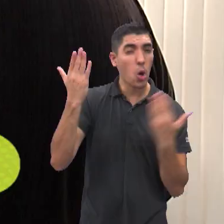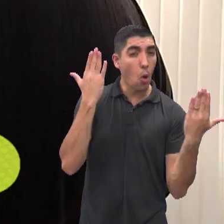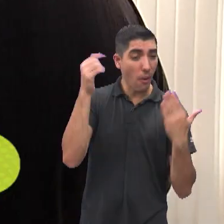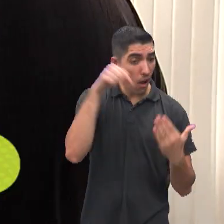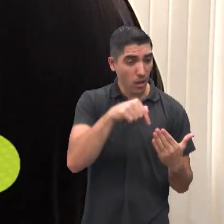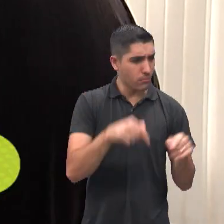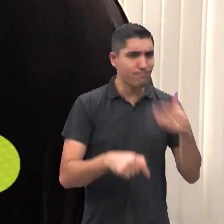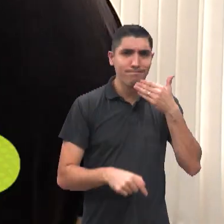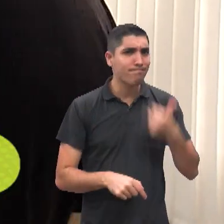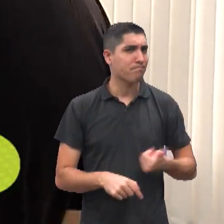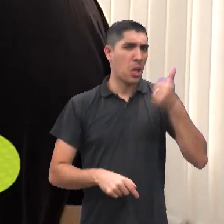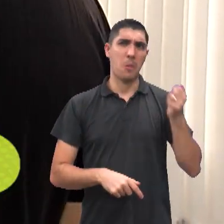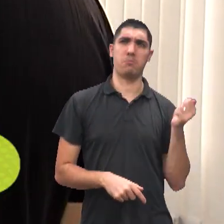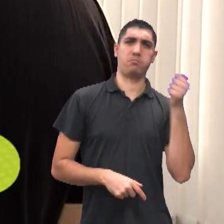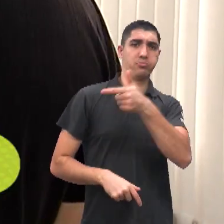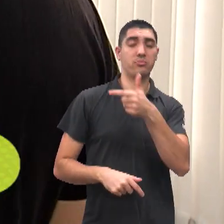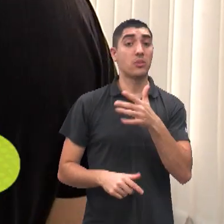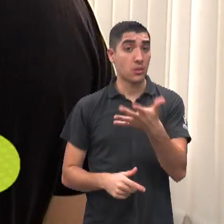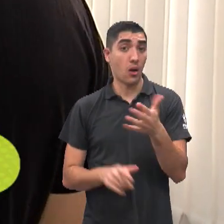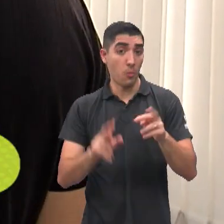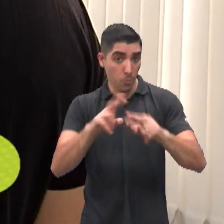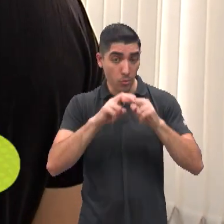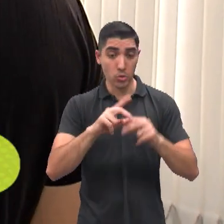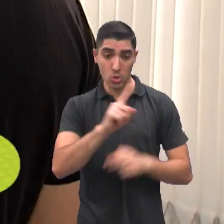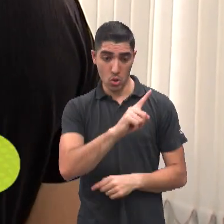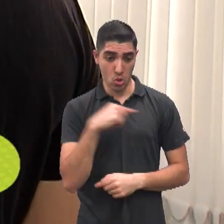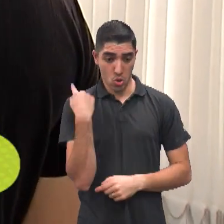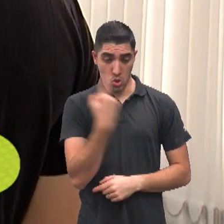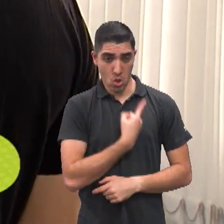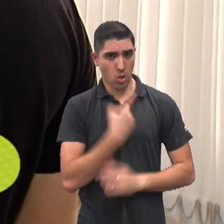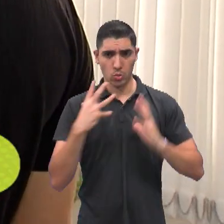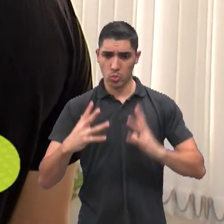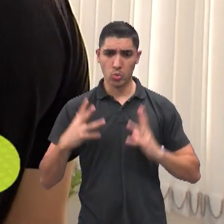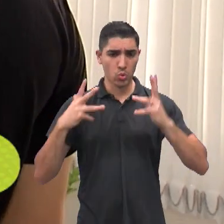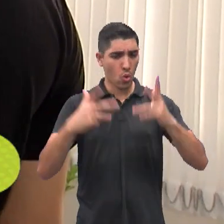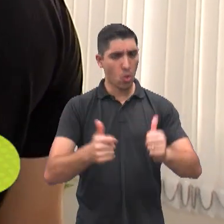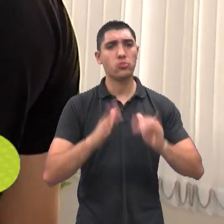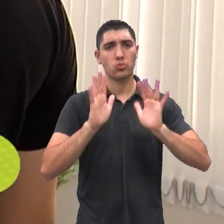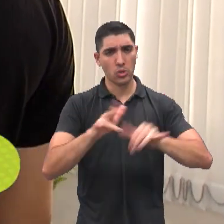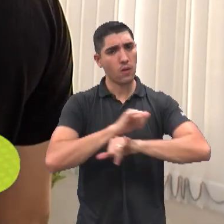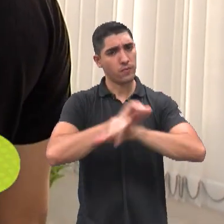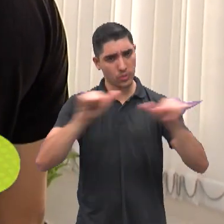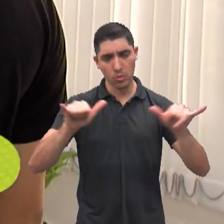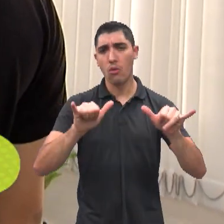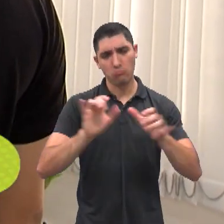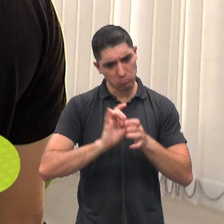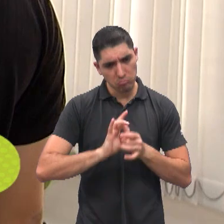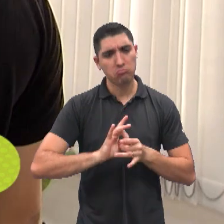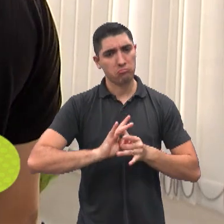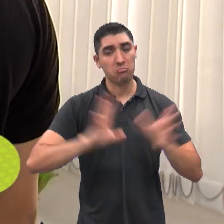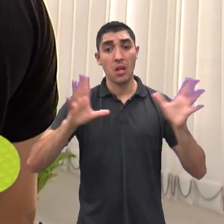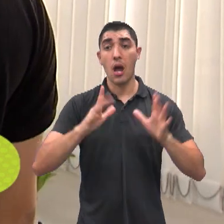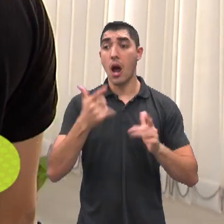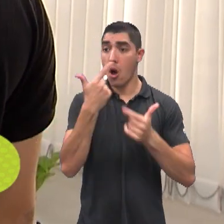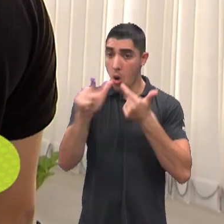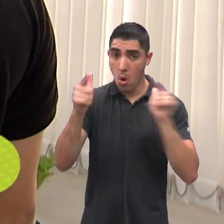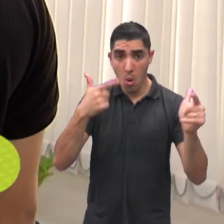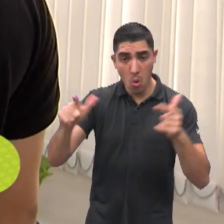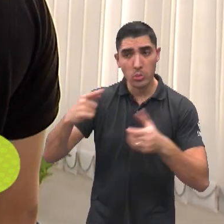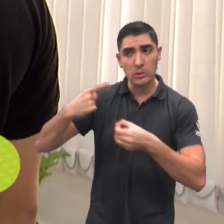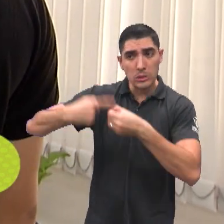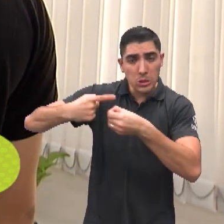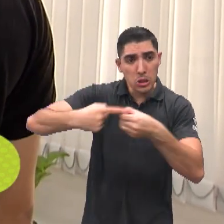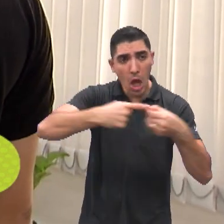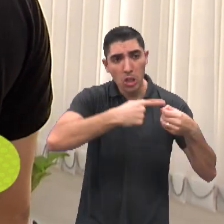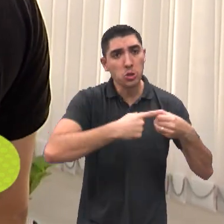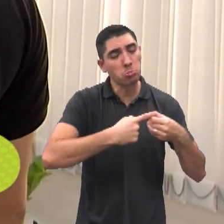Então, o anseio não só nosso, como de todos, quando a gente colocou à disposição, foi geral e todo mundo acabou o anseio de todos por poder